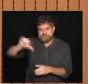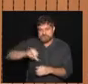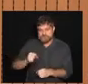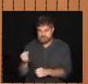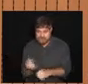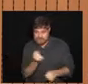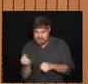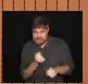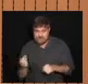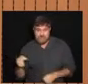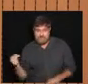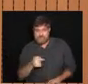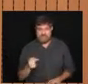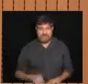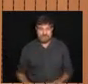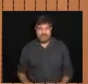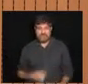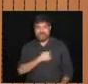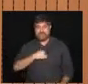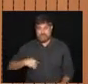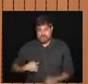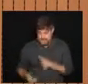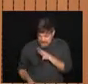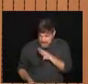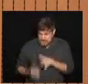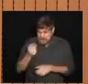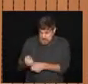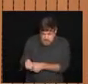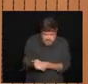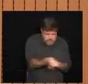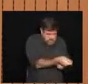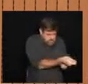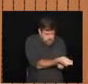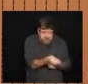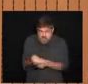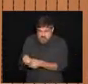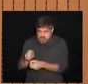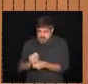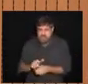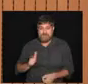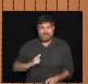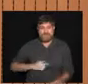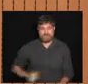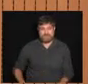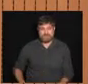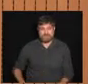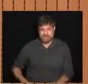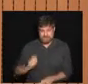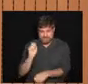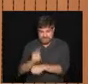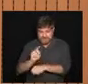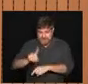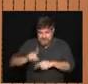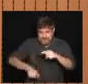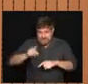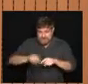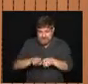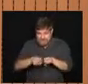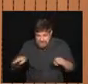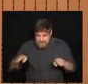feito principalmente na China, foi feito muito grandemente, justamente para eliminar essa